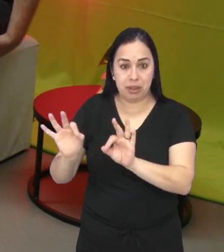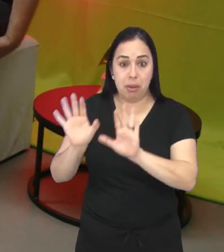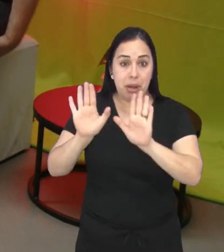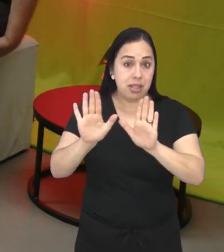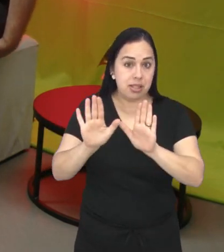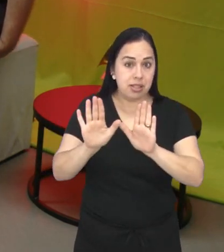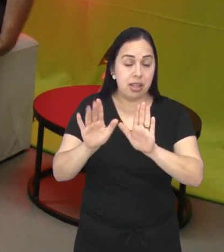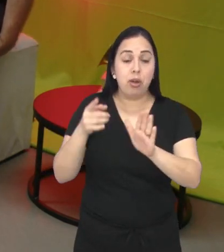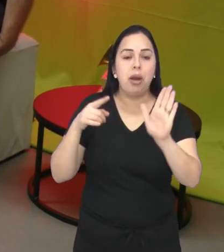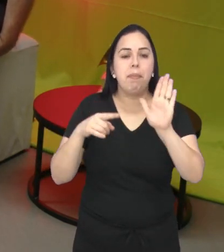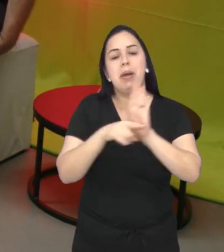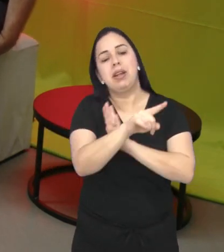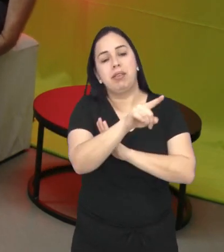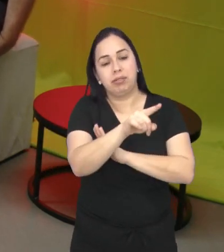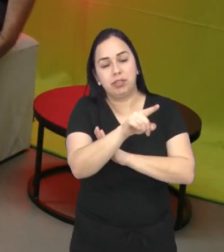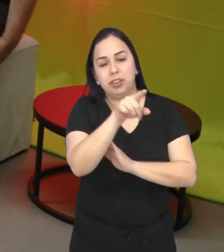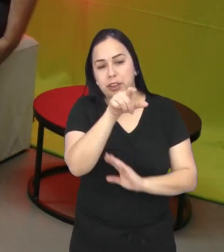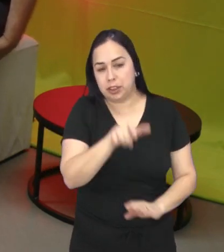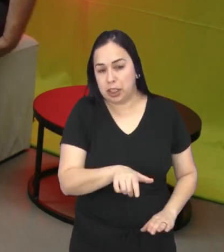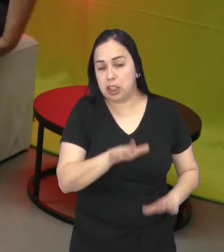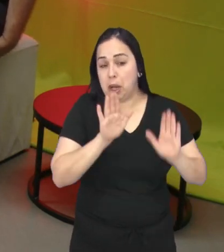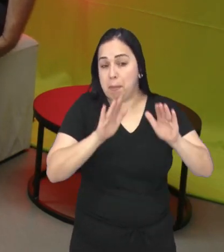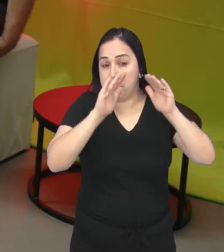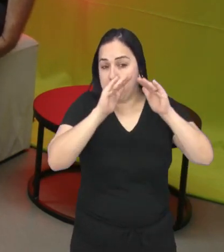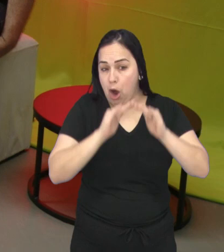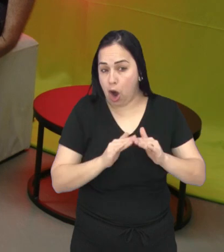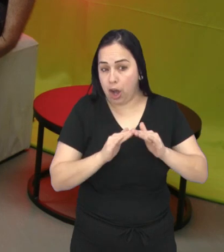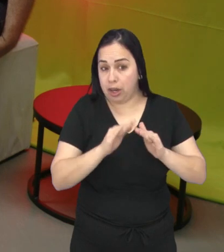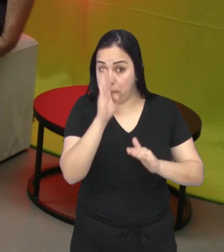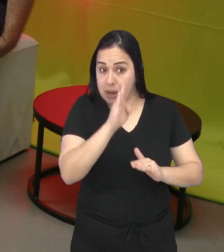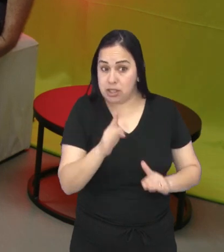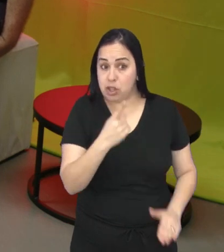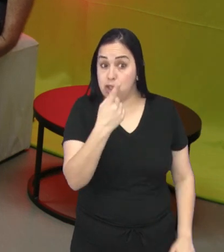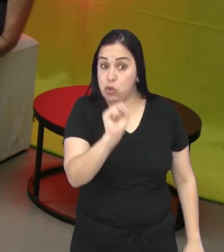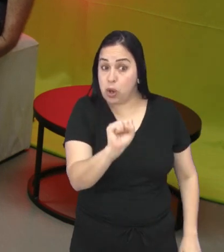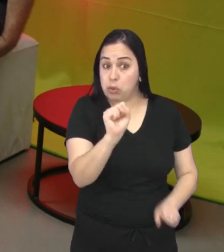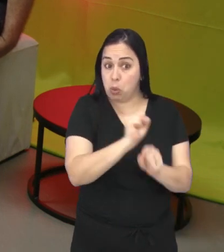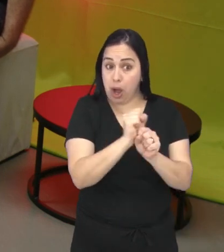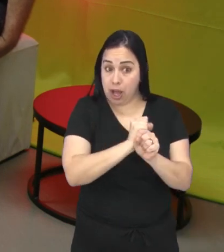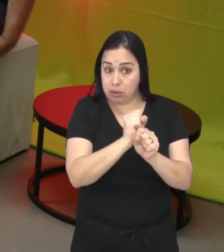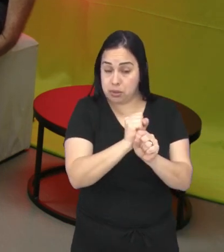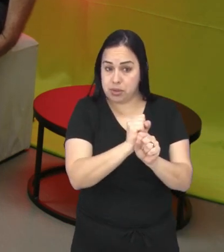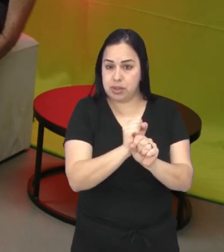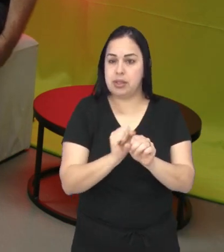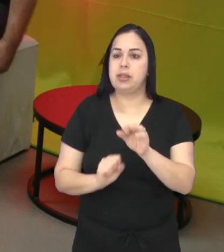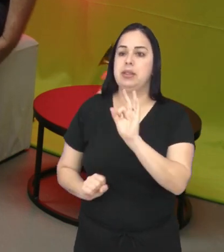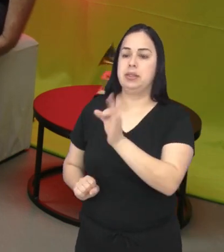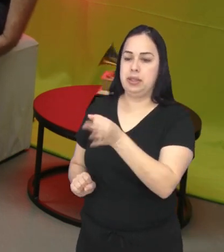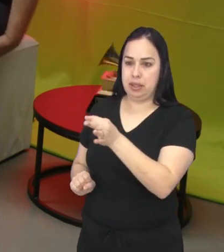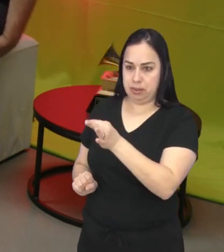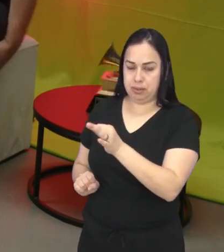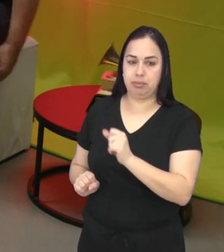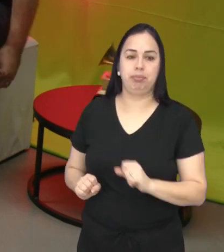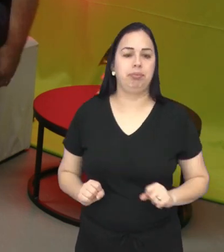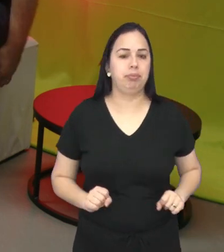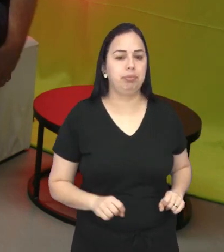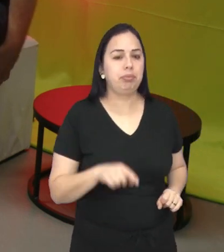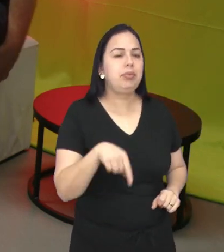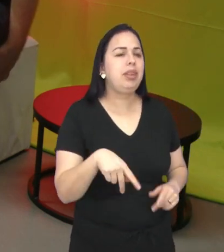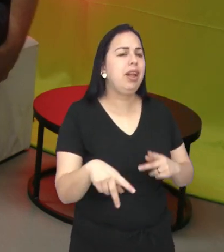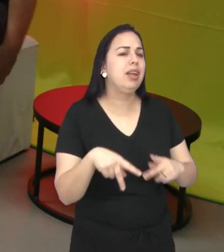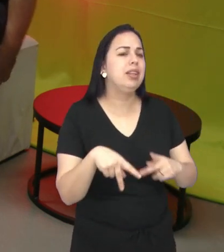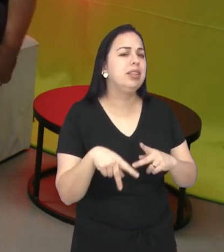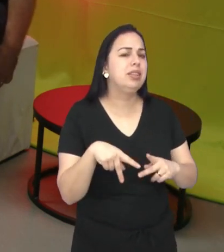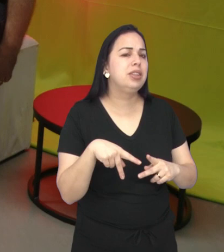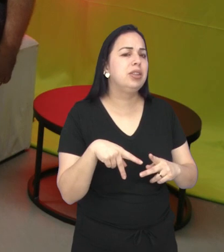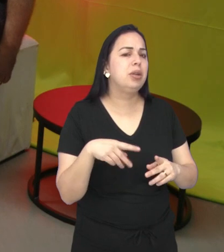queria perguntar para o Jax. Você está aqui há 18 anos, no Brasil, há 18 anos, né? Isso, cheguei em 2005. E aqui em São